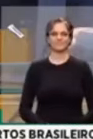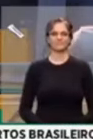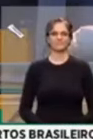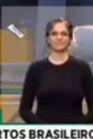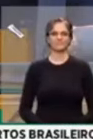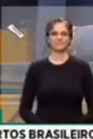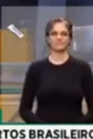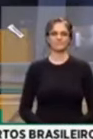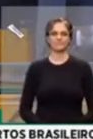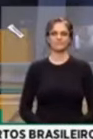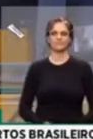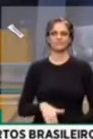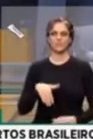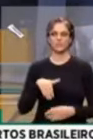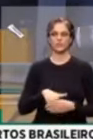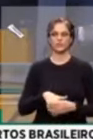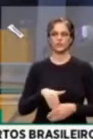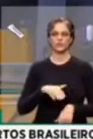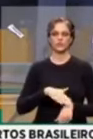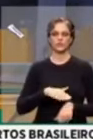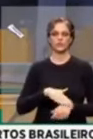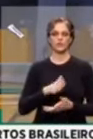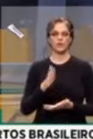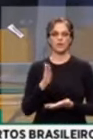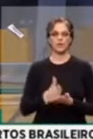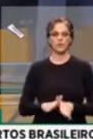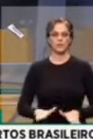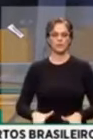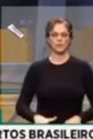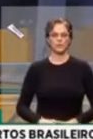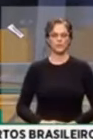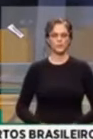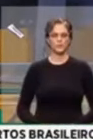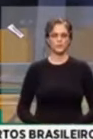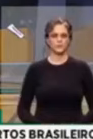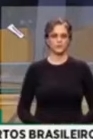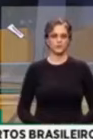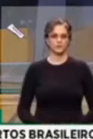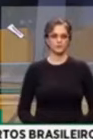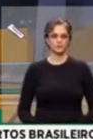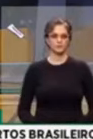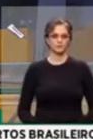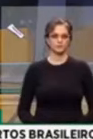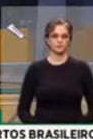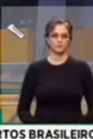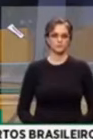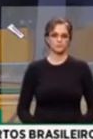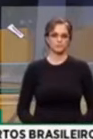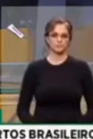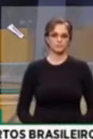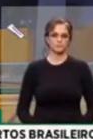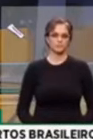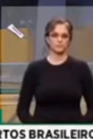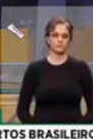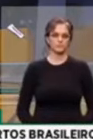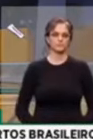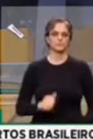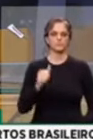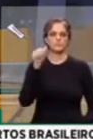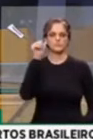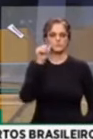encerrada a votação. Vou votar, presidente. Só um minuto. Desculpe. Segura que o Zé Guimarães vai votar.